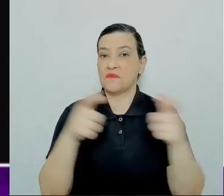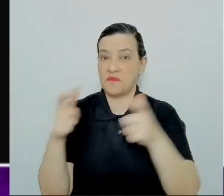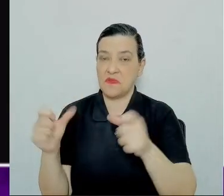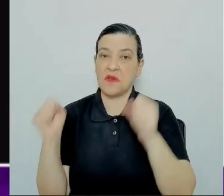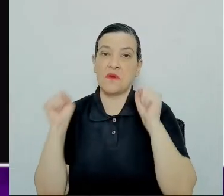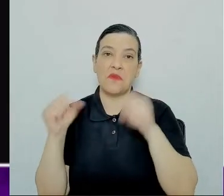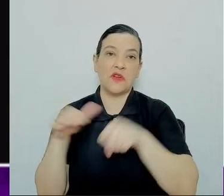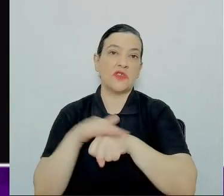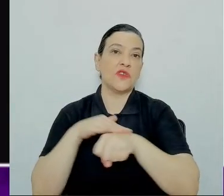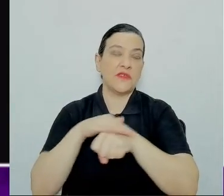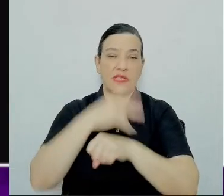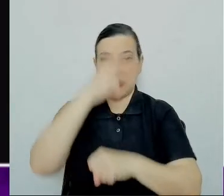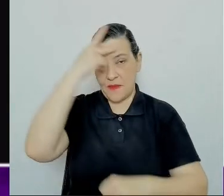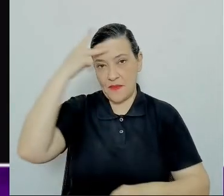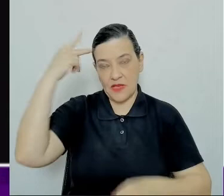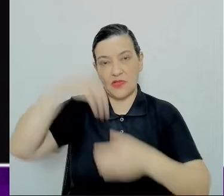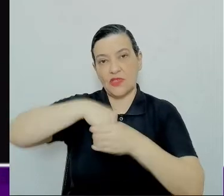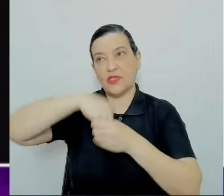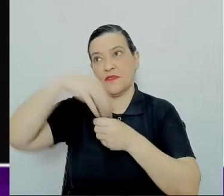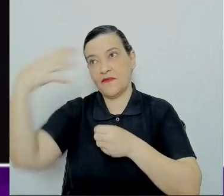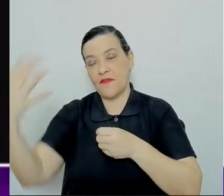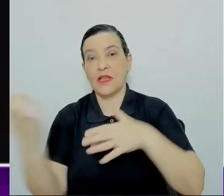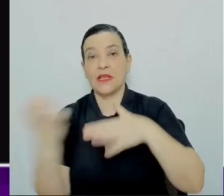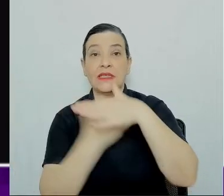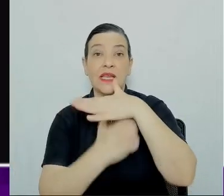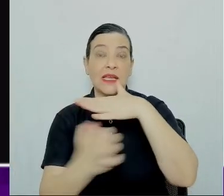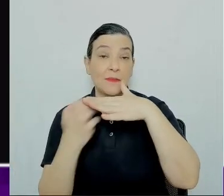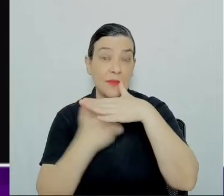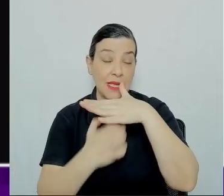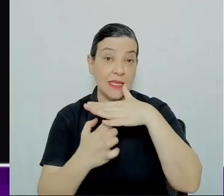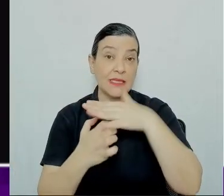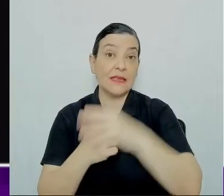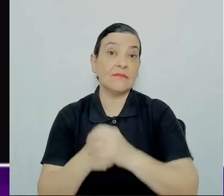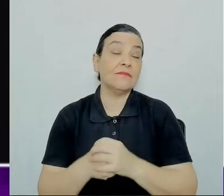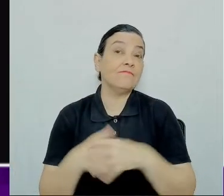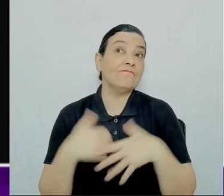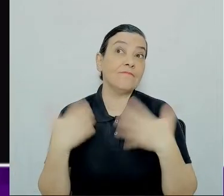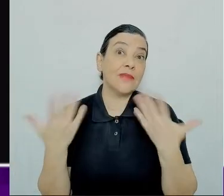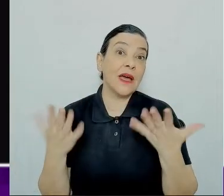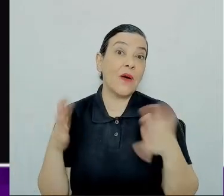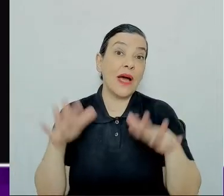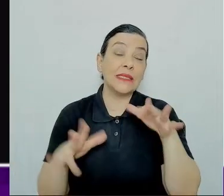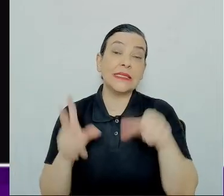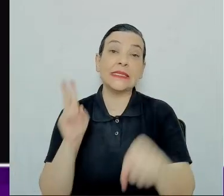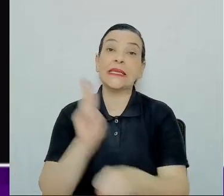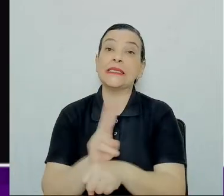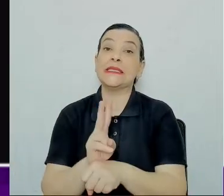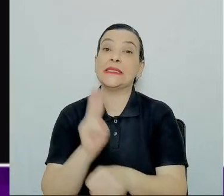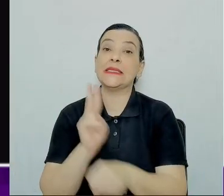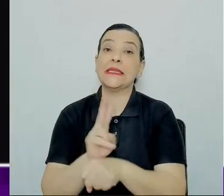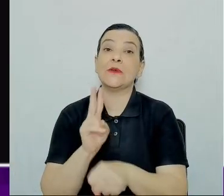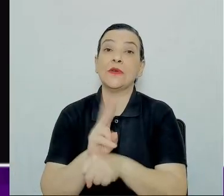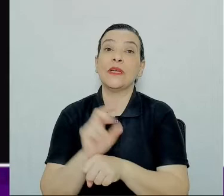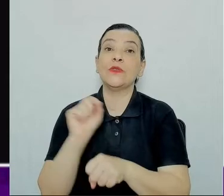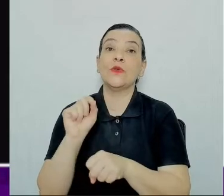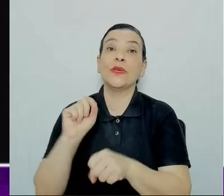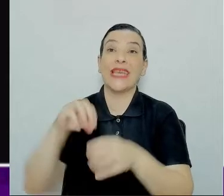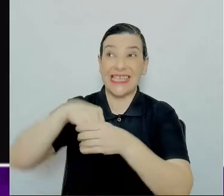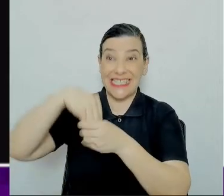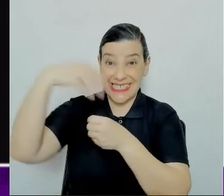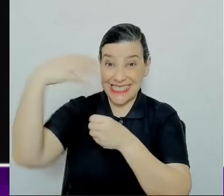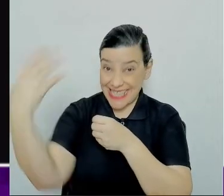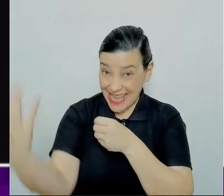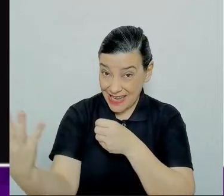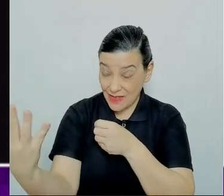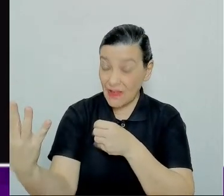pessoas de fora da nossa organização, e nem sempre a questão da segurança vem de um atacante externo, ela